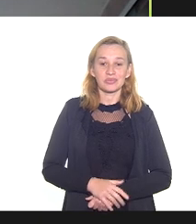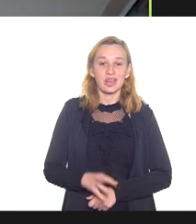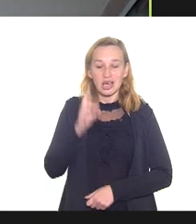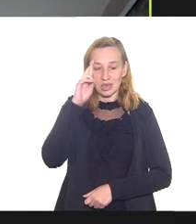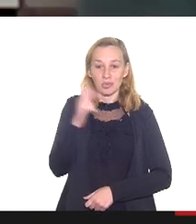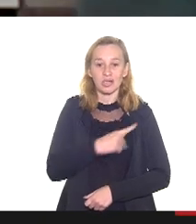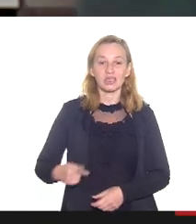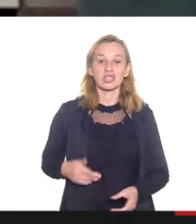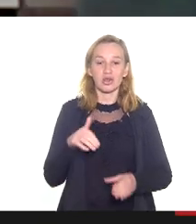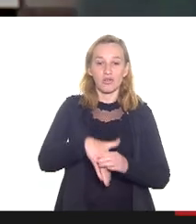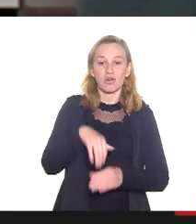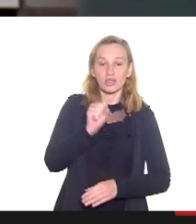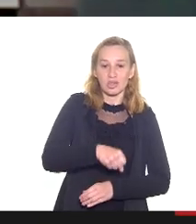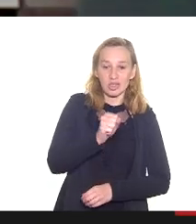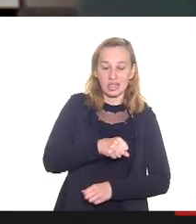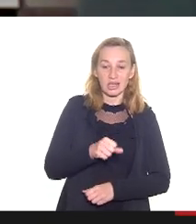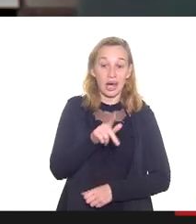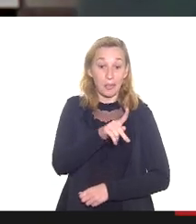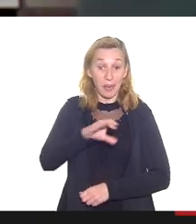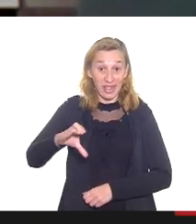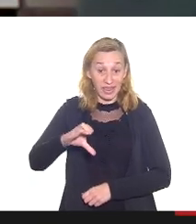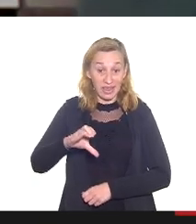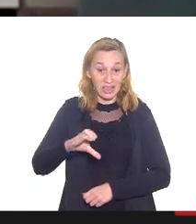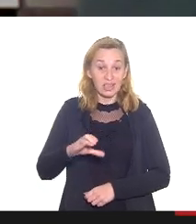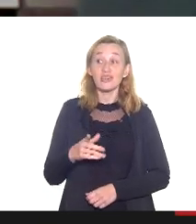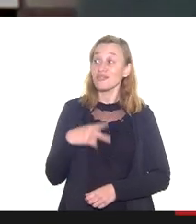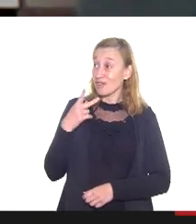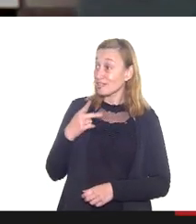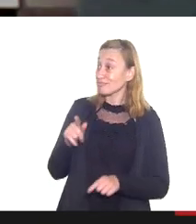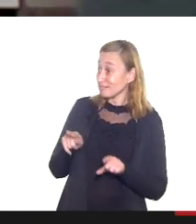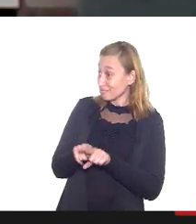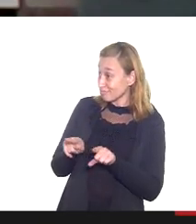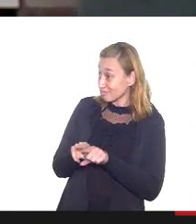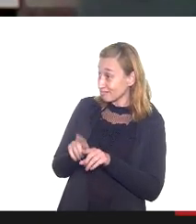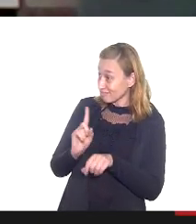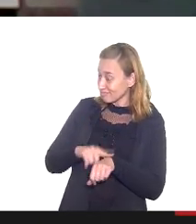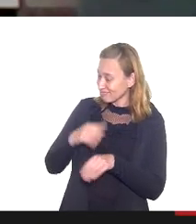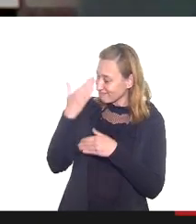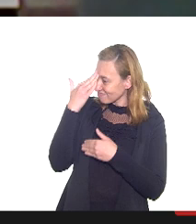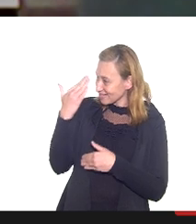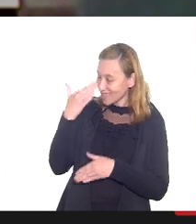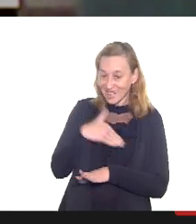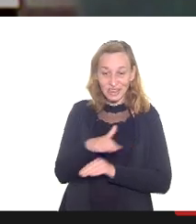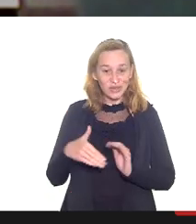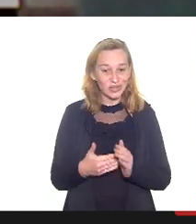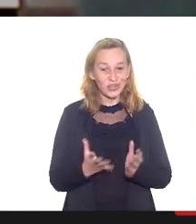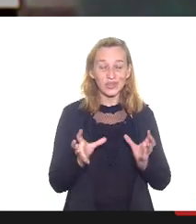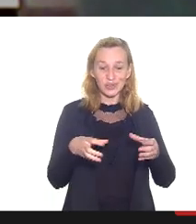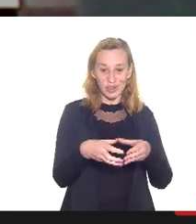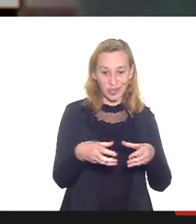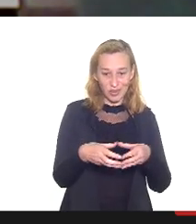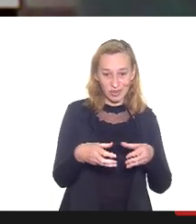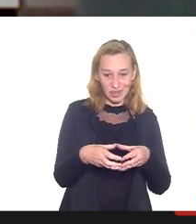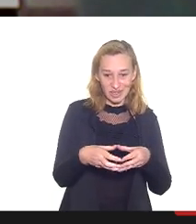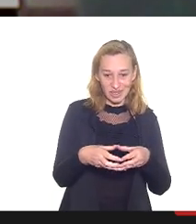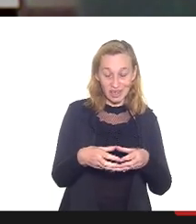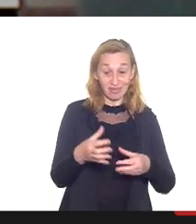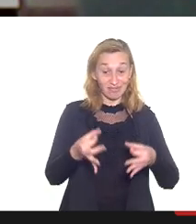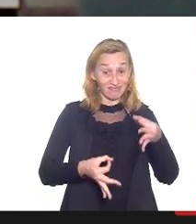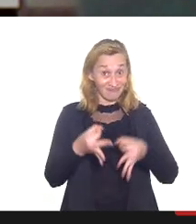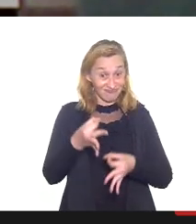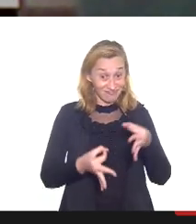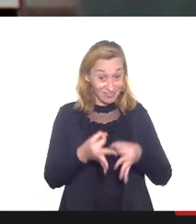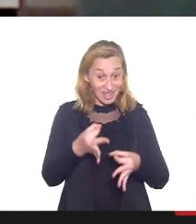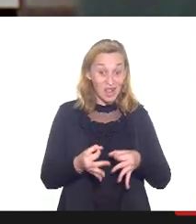Presidente, eu voto sim favoravelmente ao PEC e queria também, nesse momento, né, agradecer a todos os membros da Comissão de Constituição e Justiça,